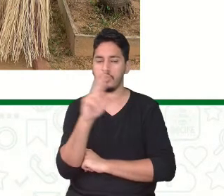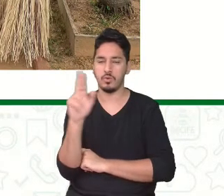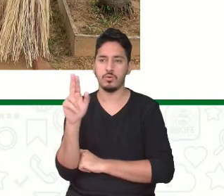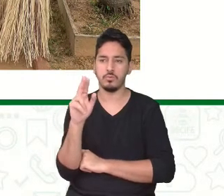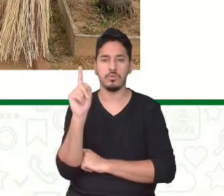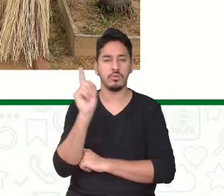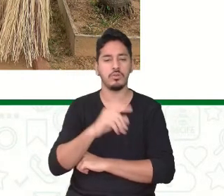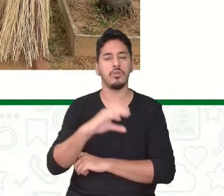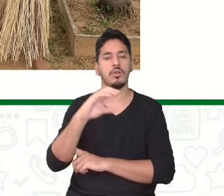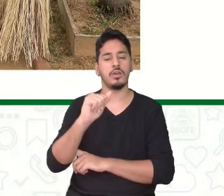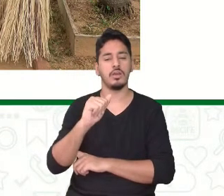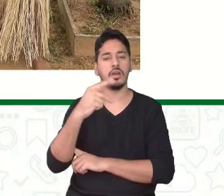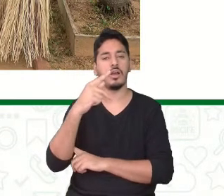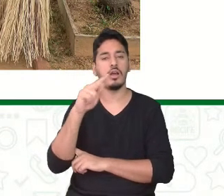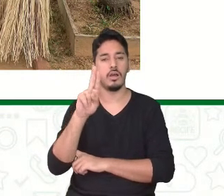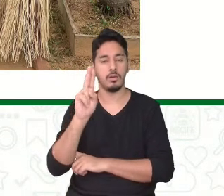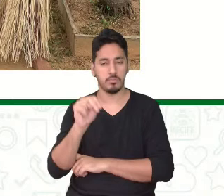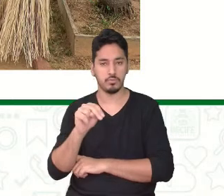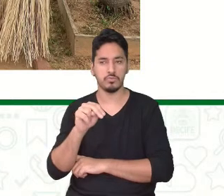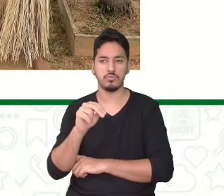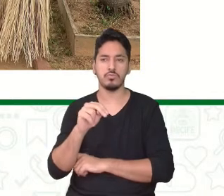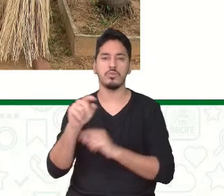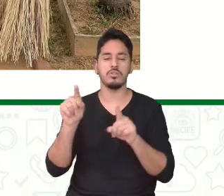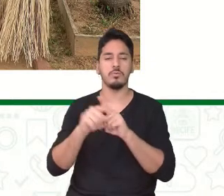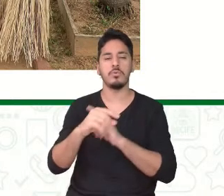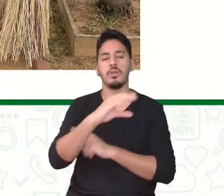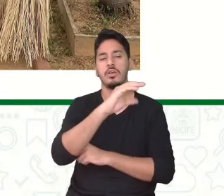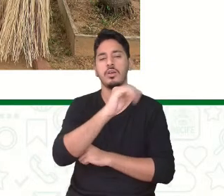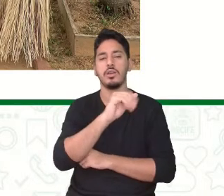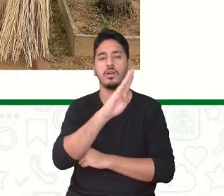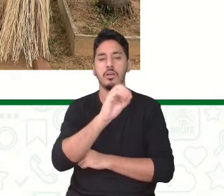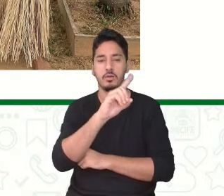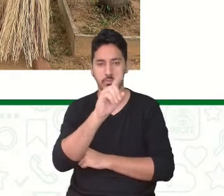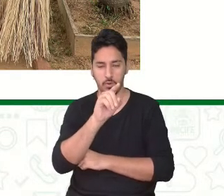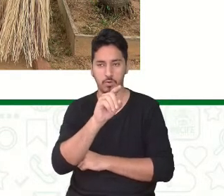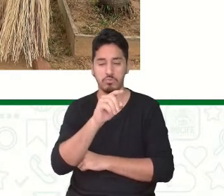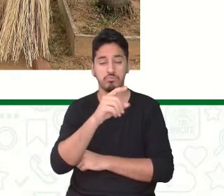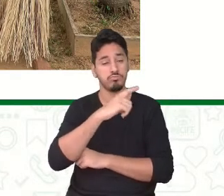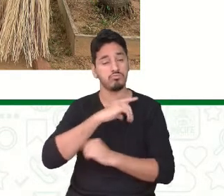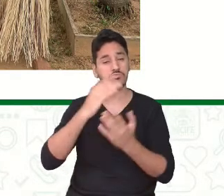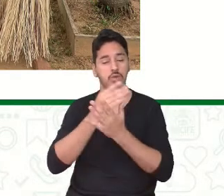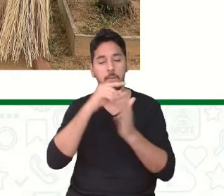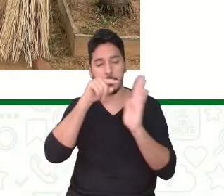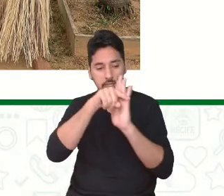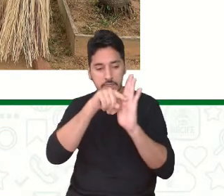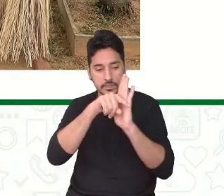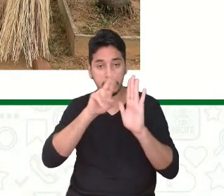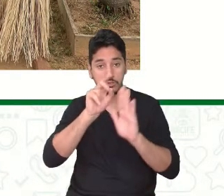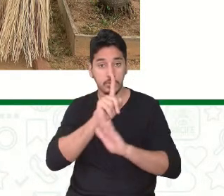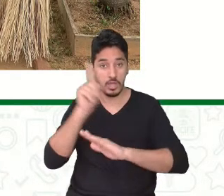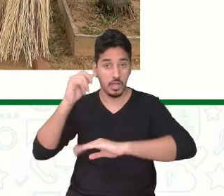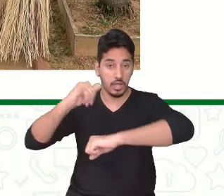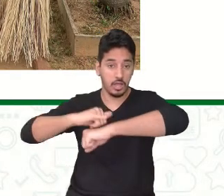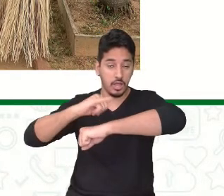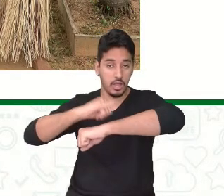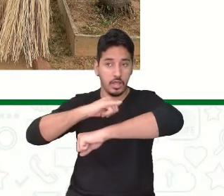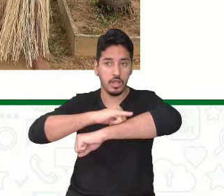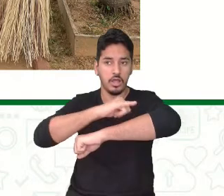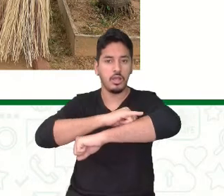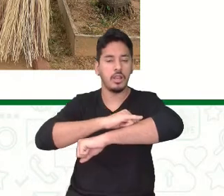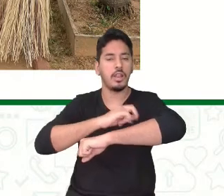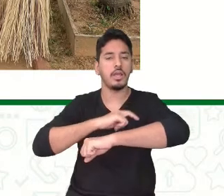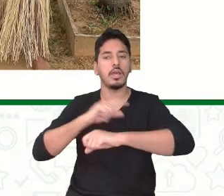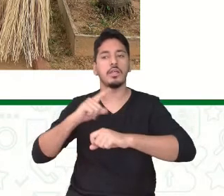se chama capum, né? Mas tem algumas pessoas que chamam cambô. E tem várias pesquisas a respeito dela, de que ela cura,